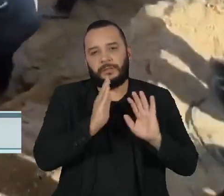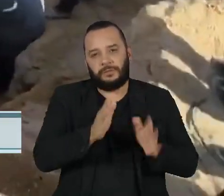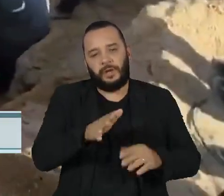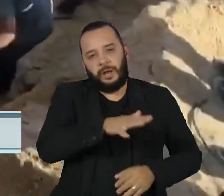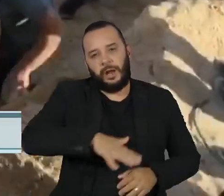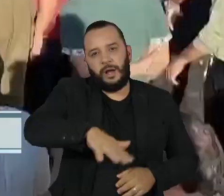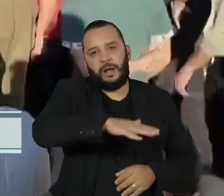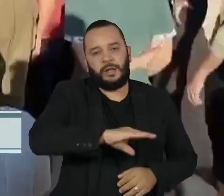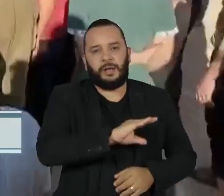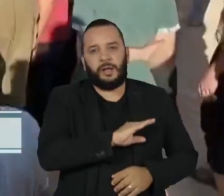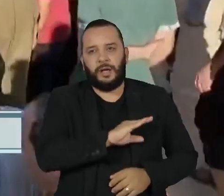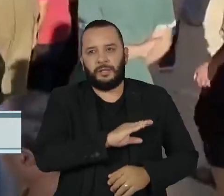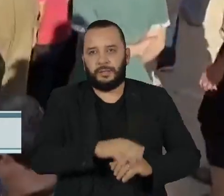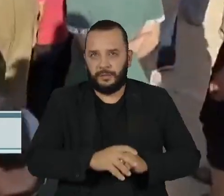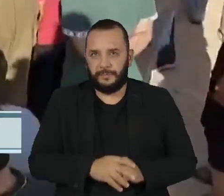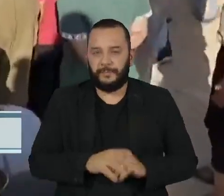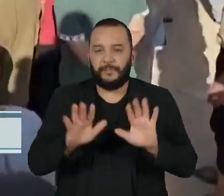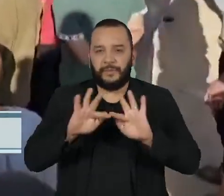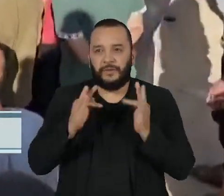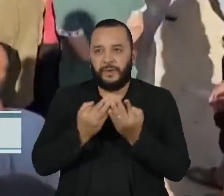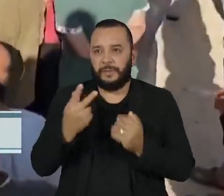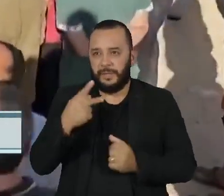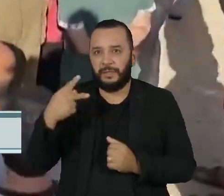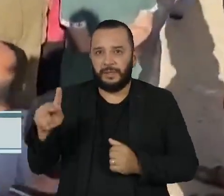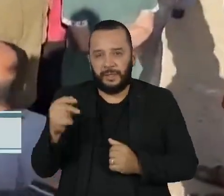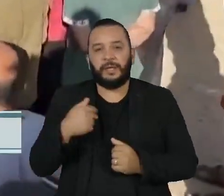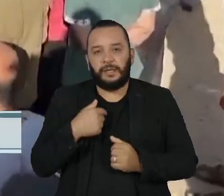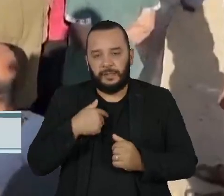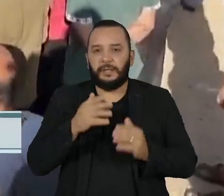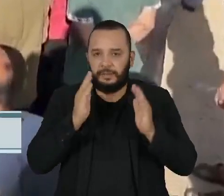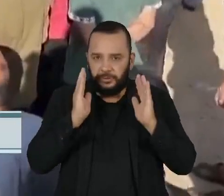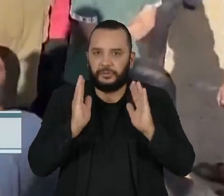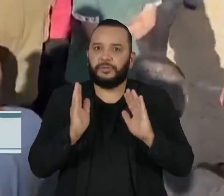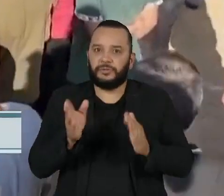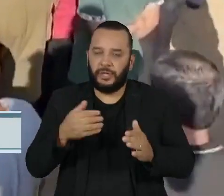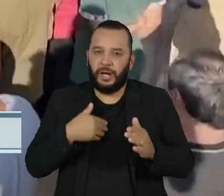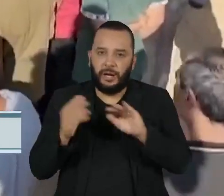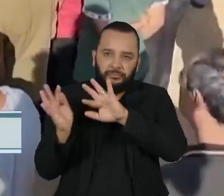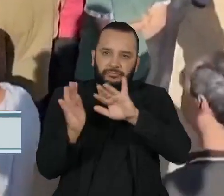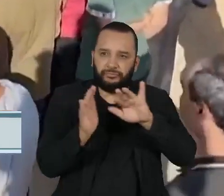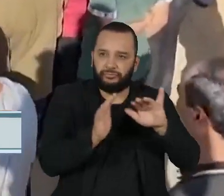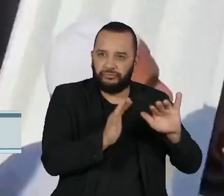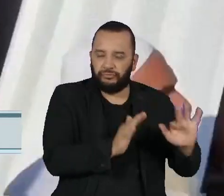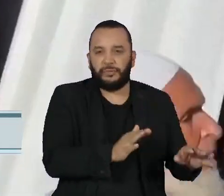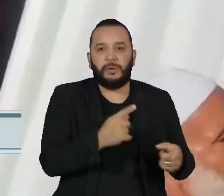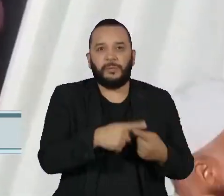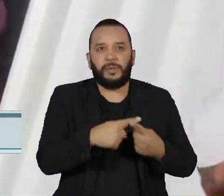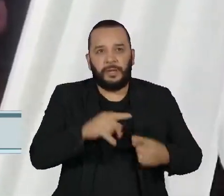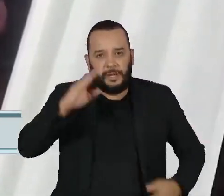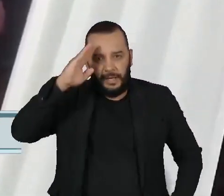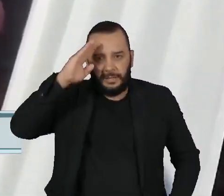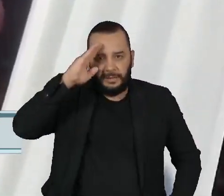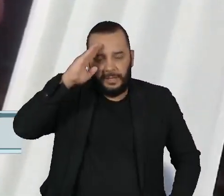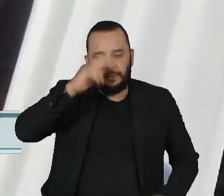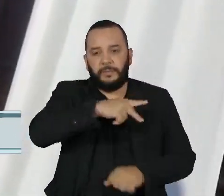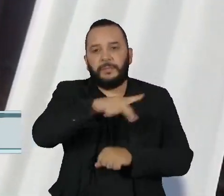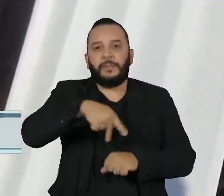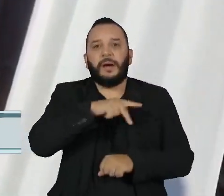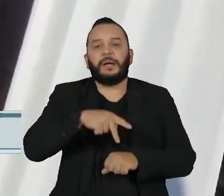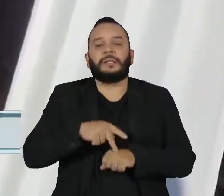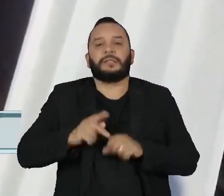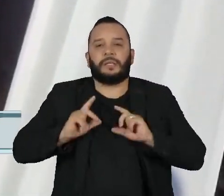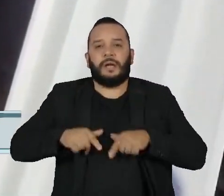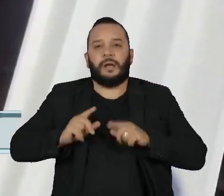refugiados a família dele se abrigou lá seguindo a orientação do próprio exército de Israel sobre o